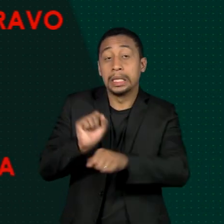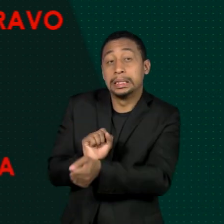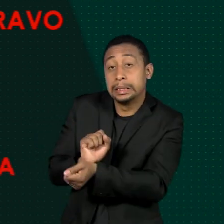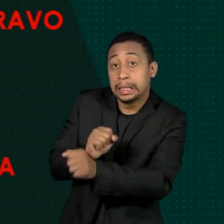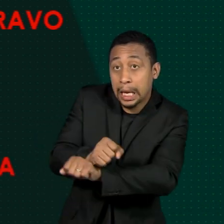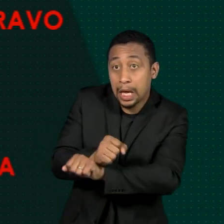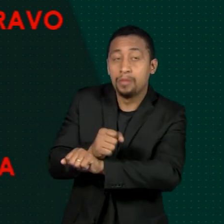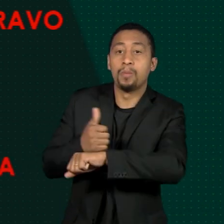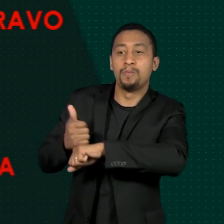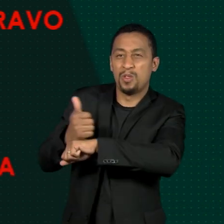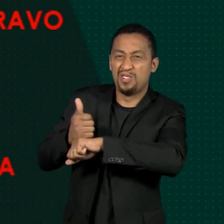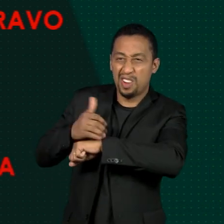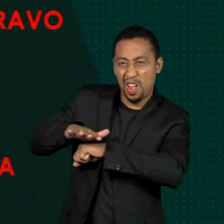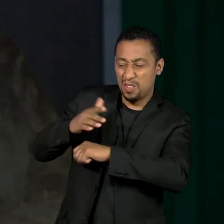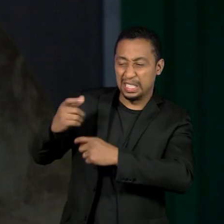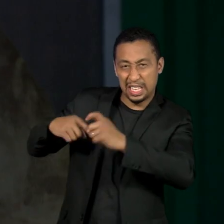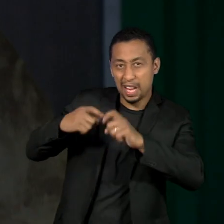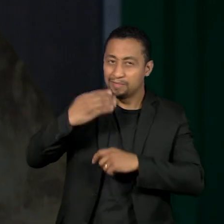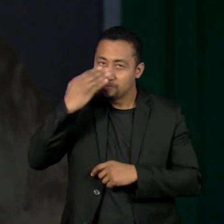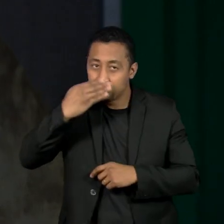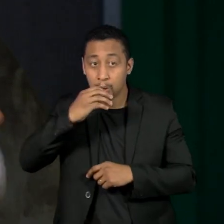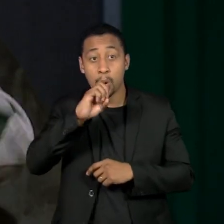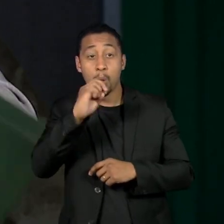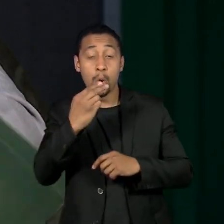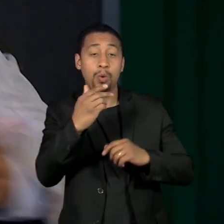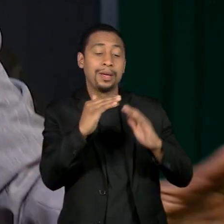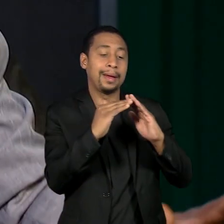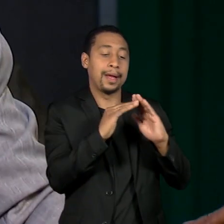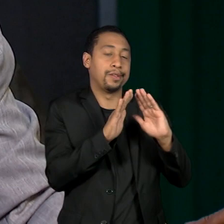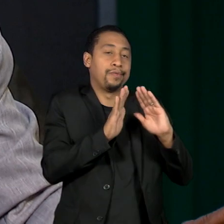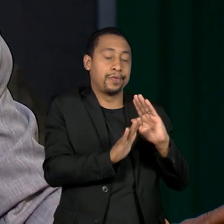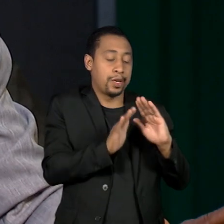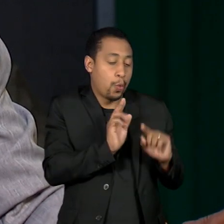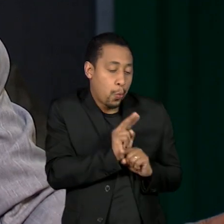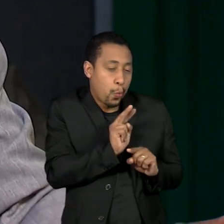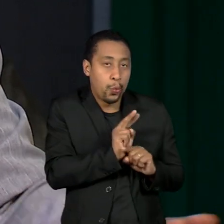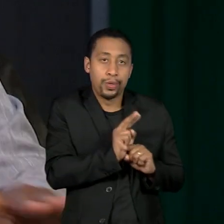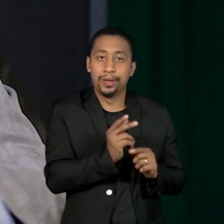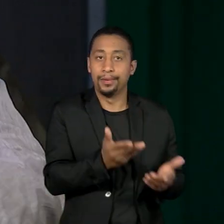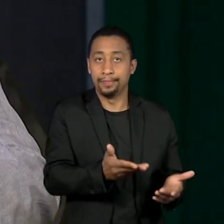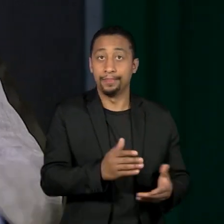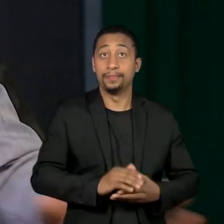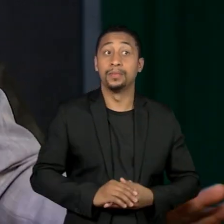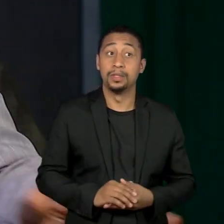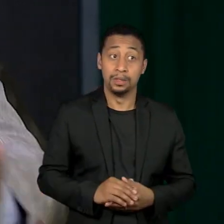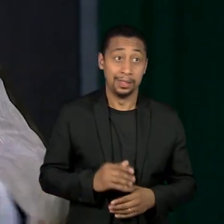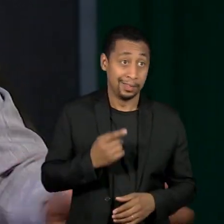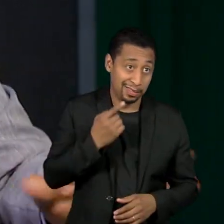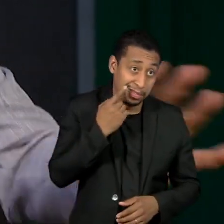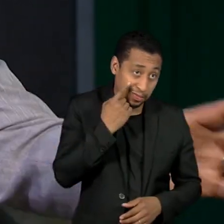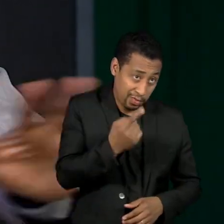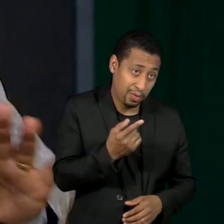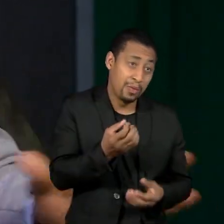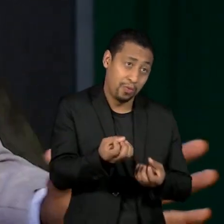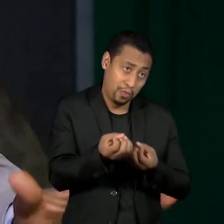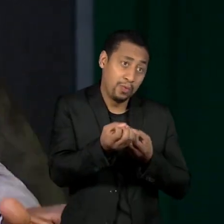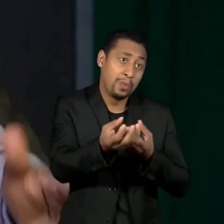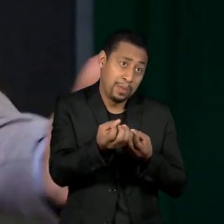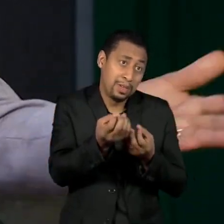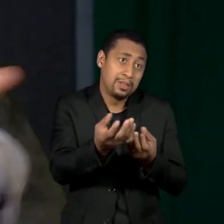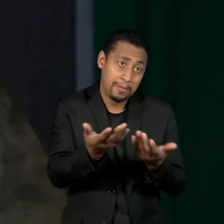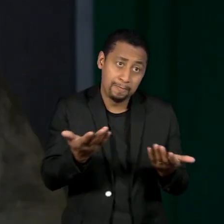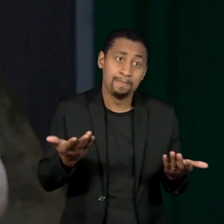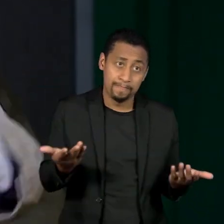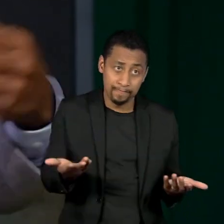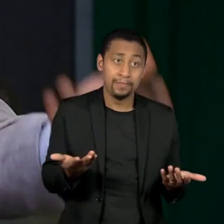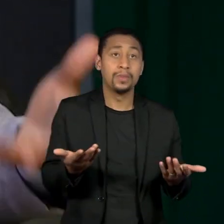do sexo e dona de casa. Pois é, Cuti, acho que passa a régua, fechou tudo, como se diz na gíria,